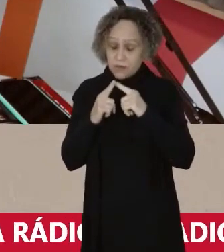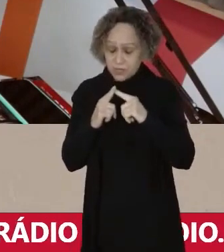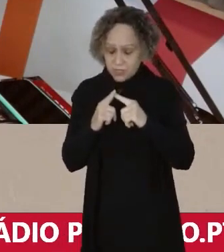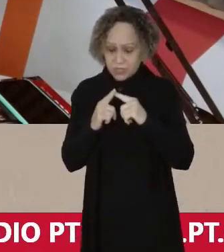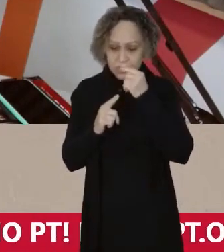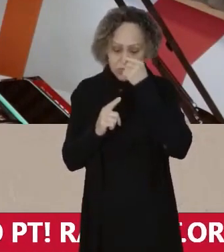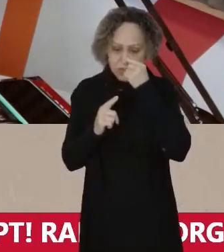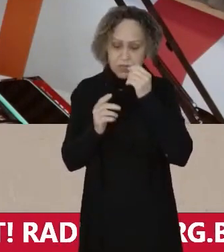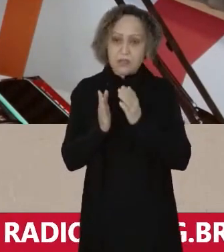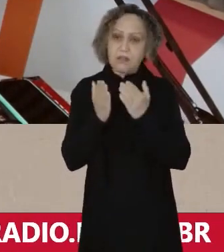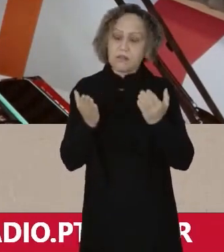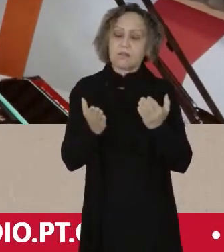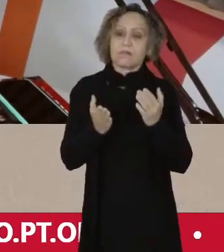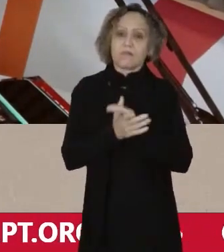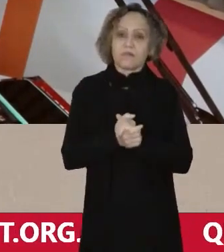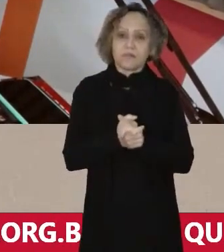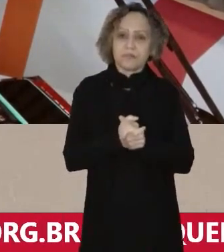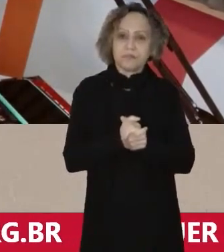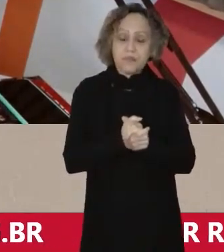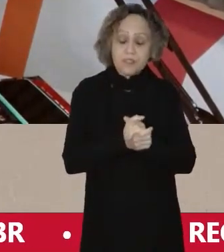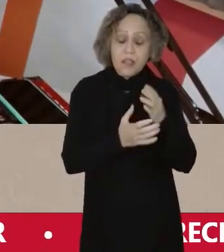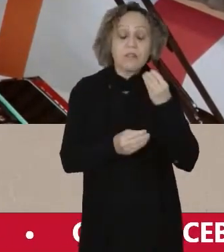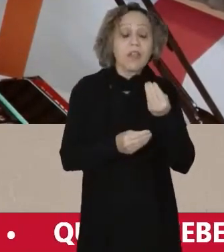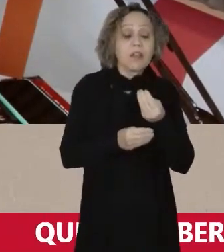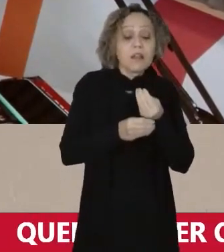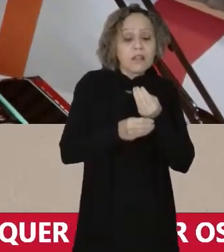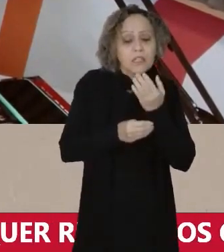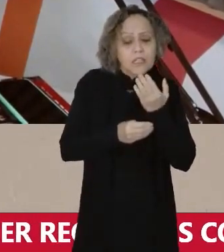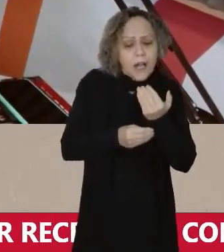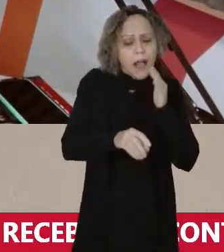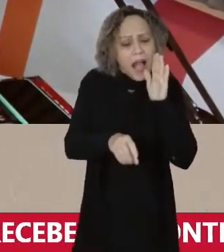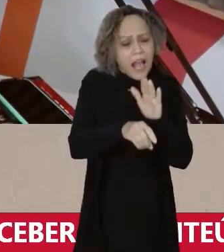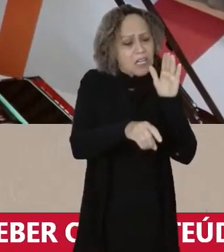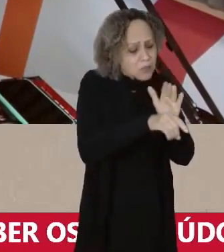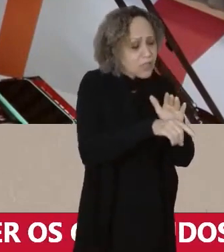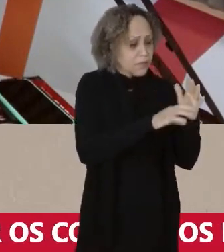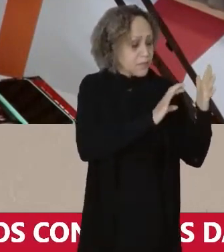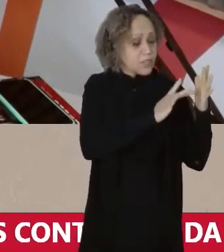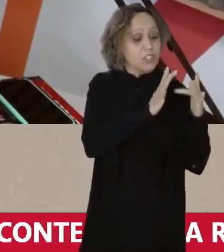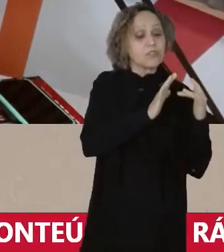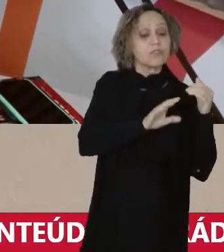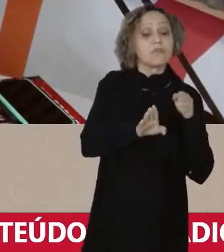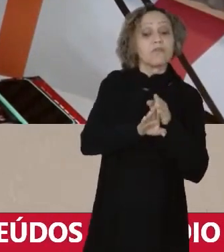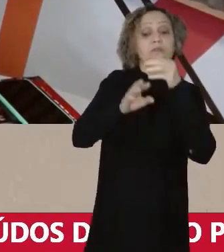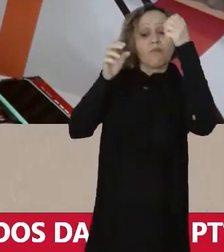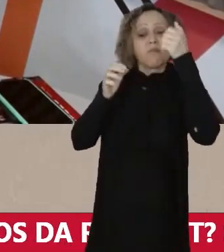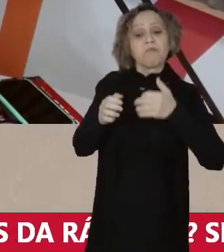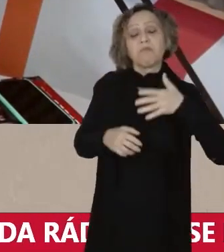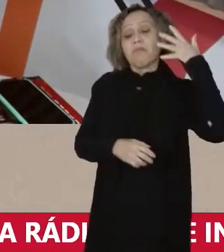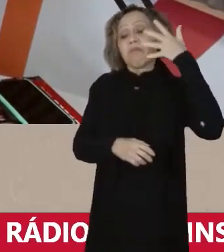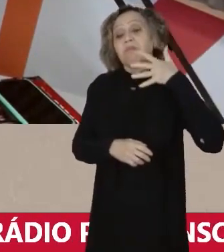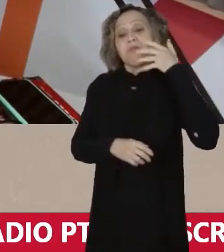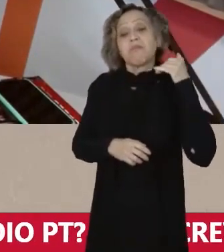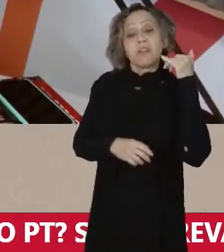também. Isso é fundamental. Levar o pão. Jesus disse isso. Jesus disse, quando ele tinha pregado um sermão maravilhoso, os